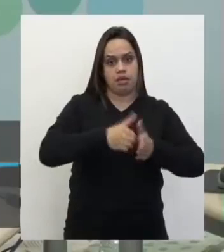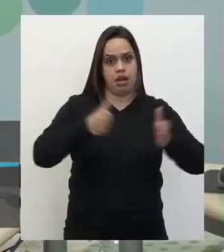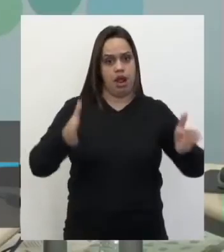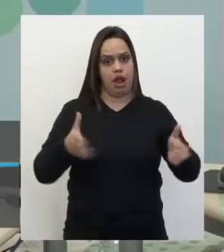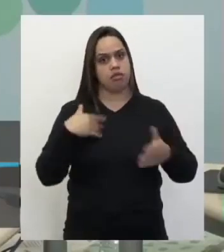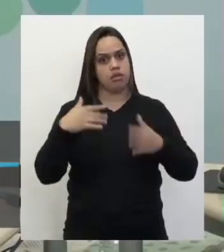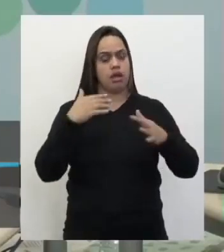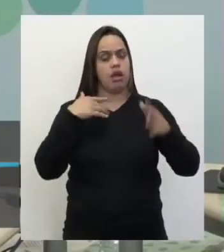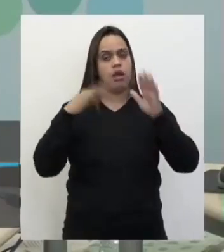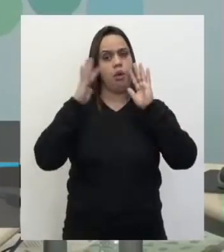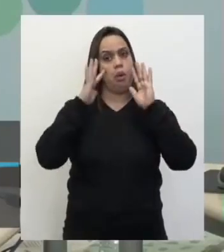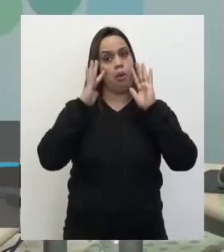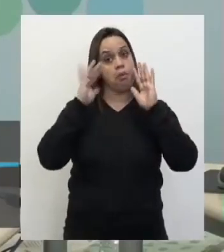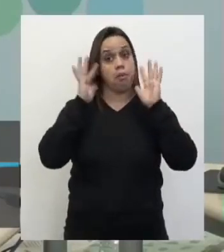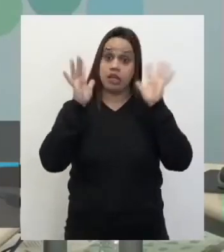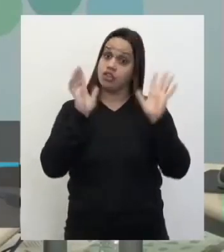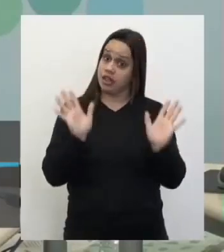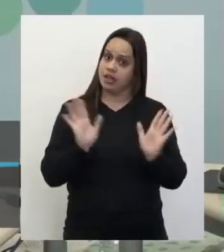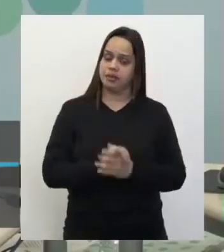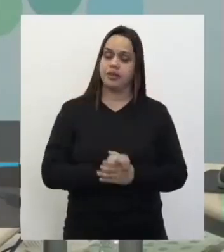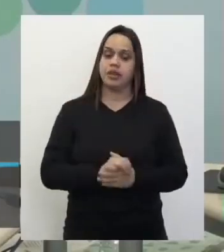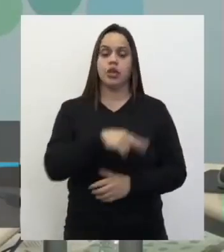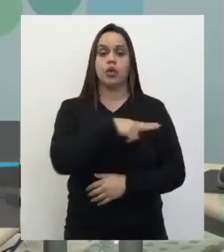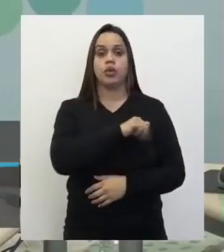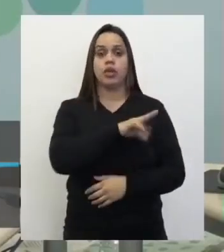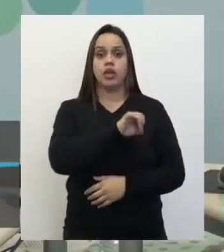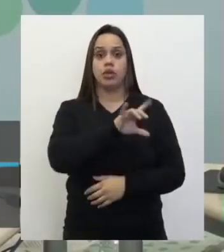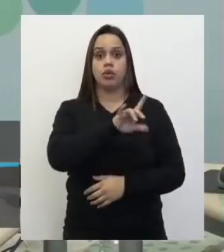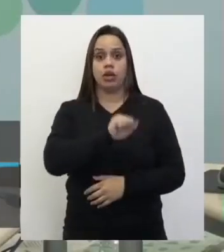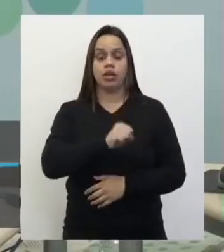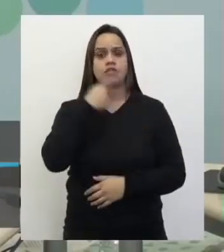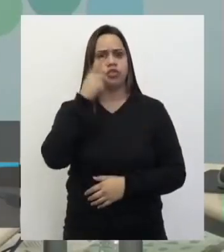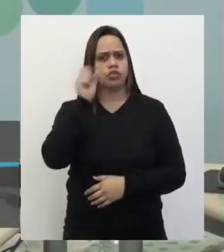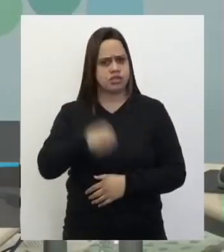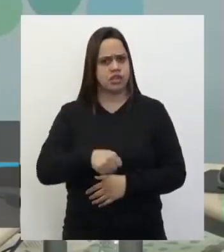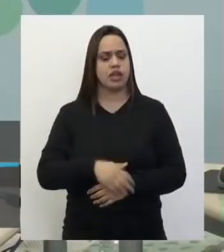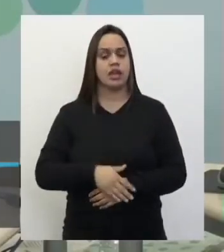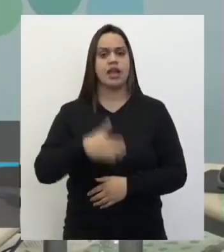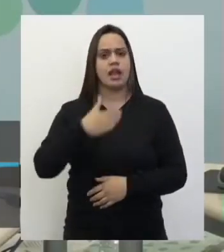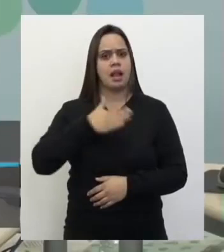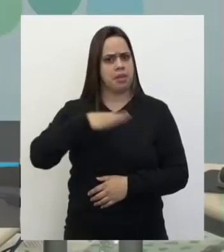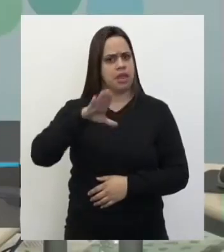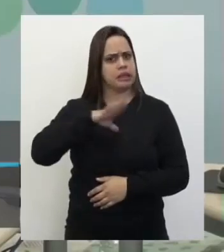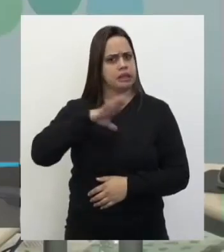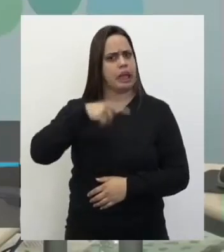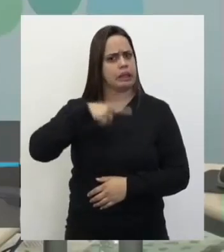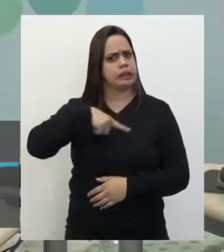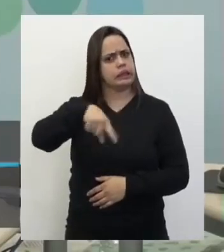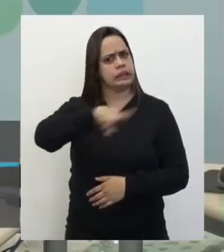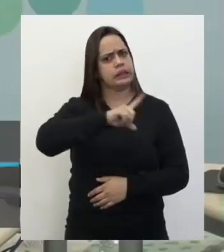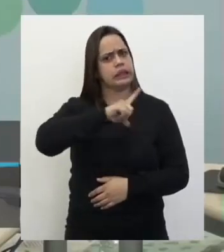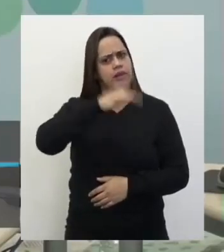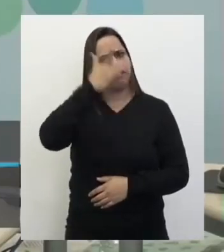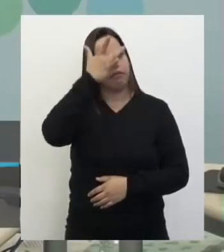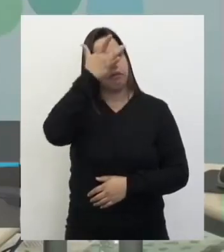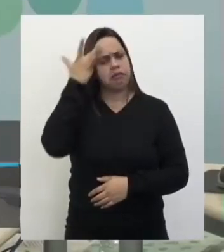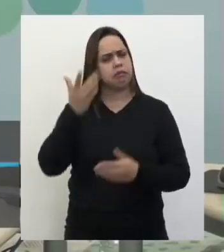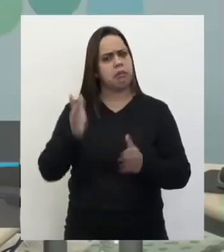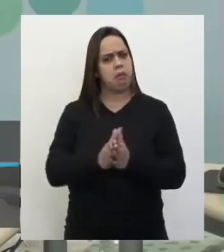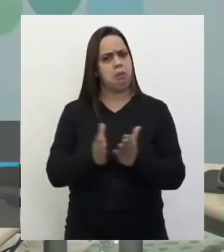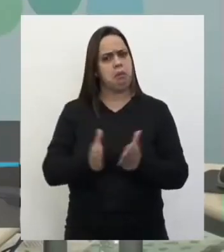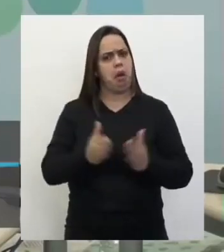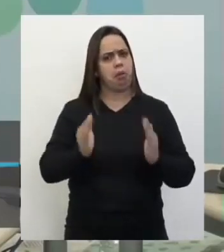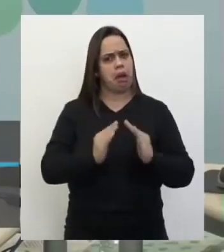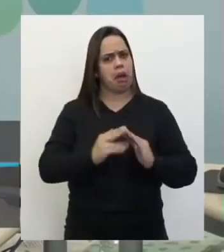eu pesquei essa aqui. O Nicolas falou que sim, e que na cidade dele tem muito morador de rua. Já o